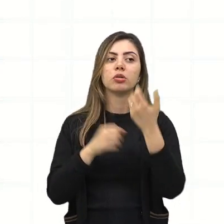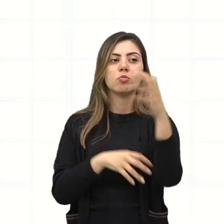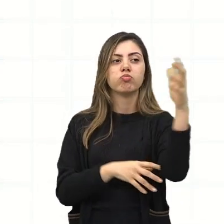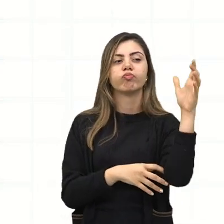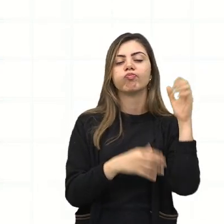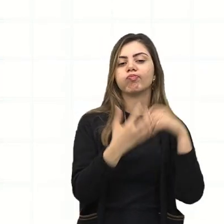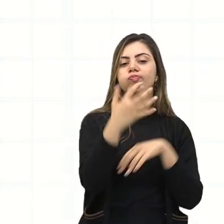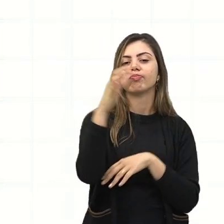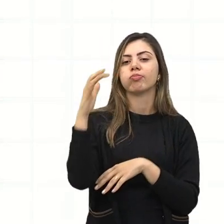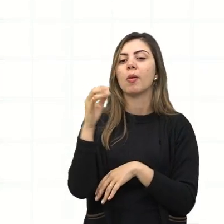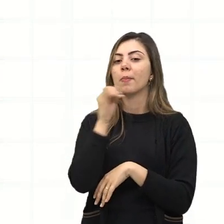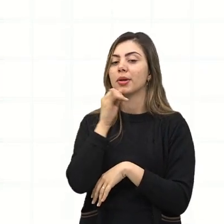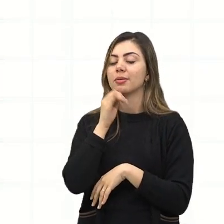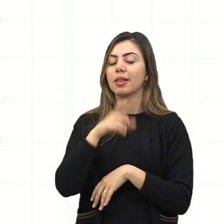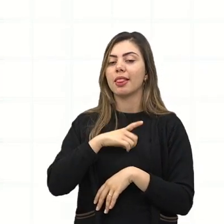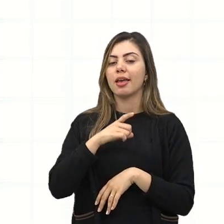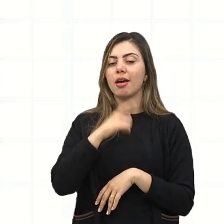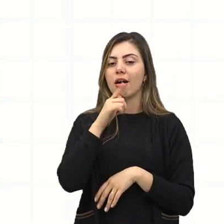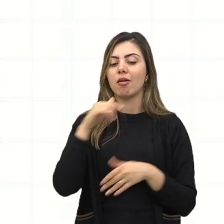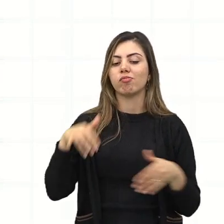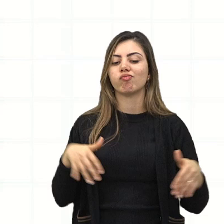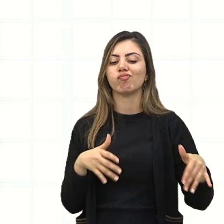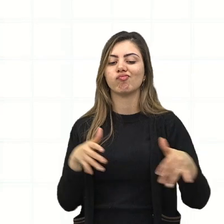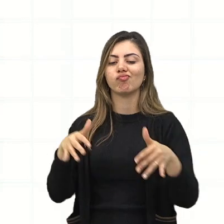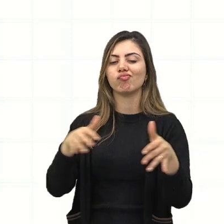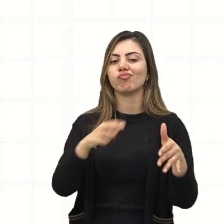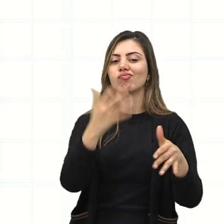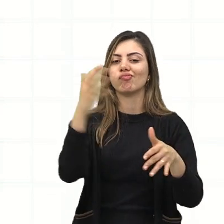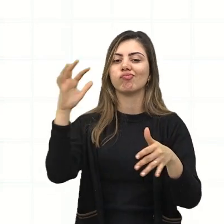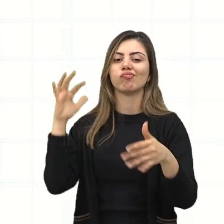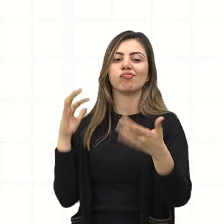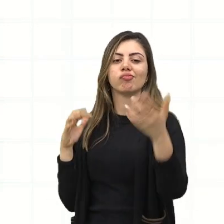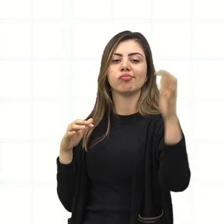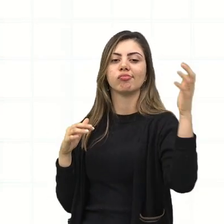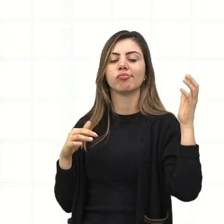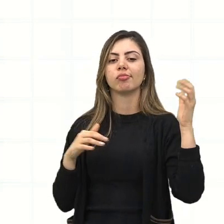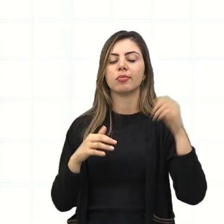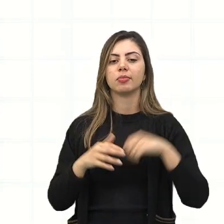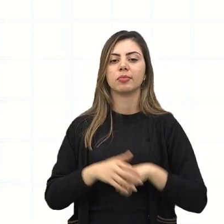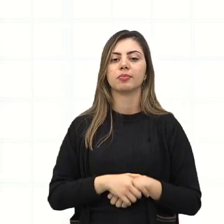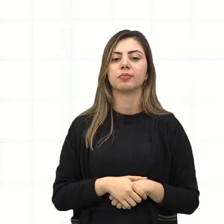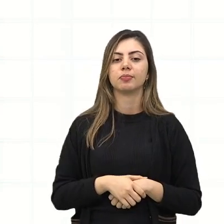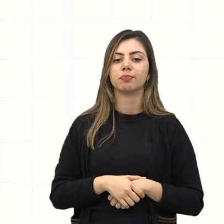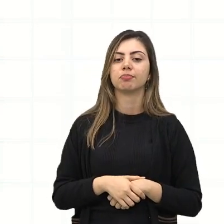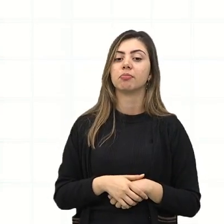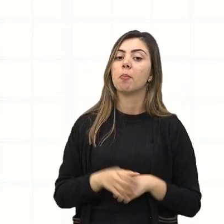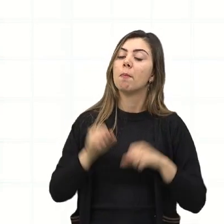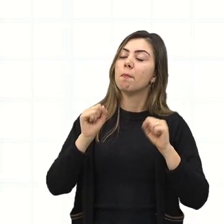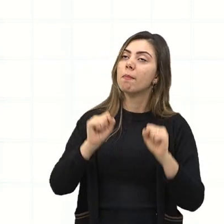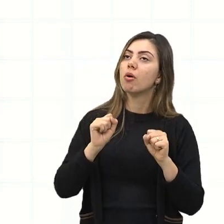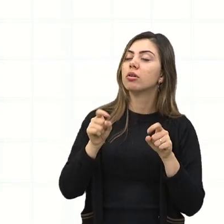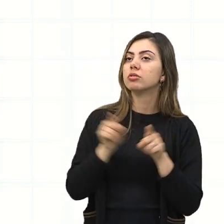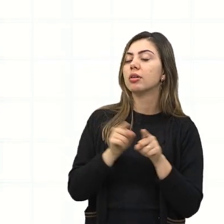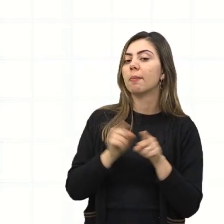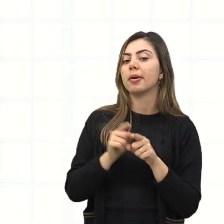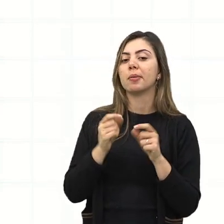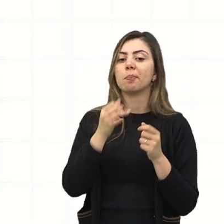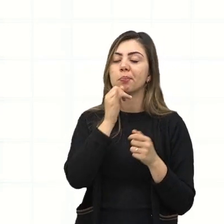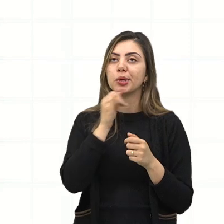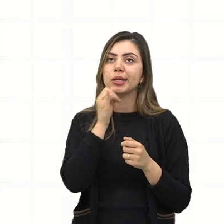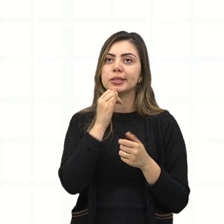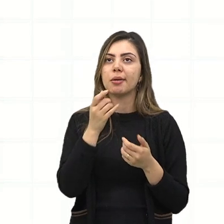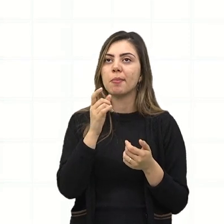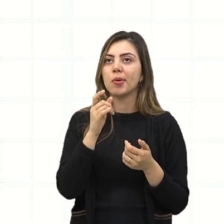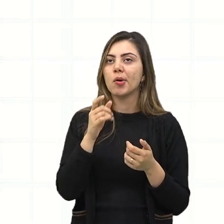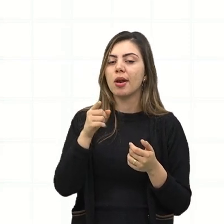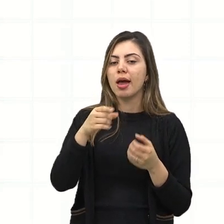gente tem o rio e a selva ao redor, né? Tanto que ele faz referência à selva. Mares tempestuosos, então tem que